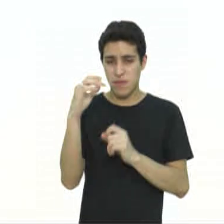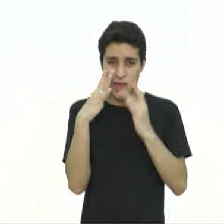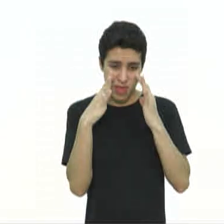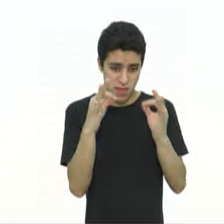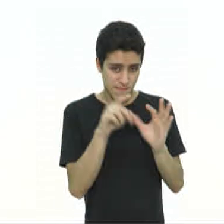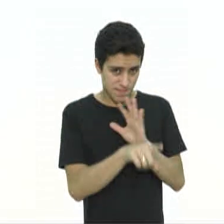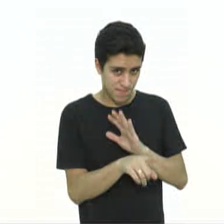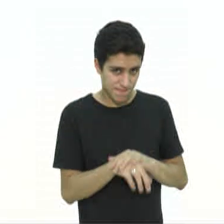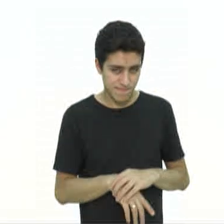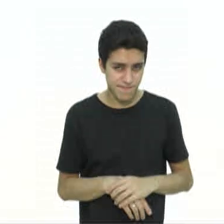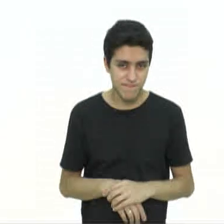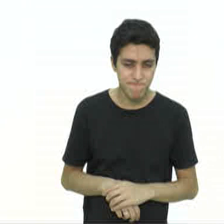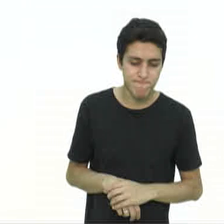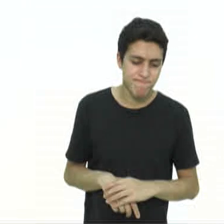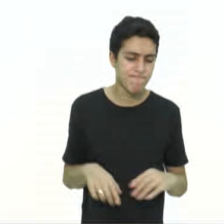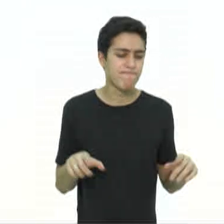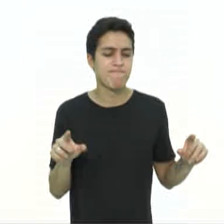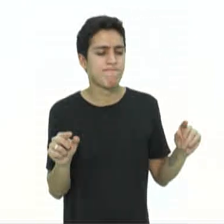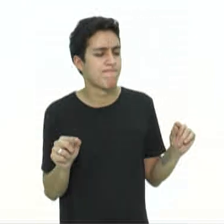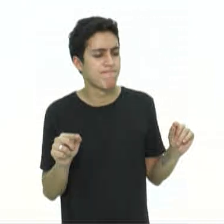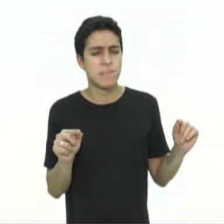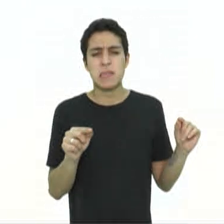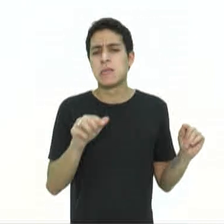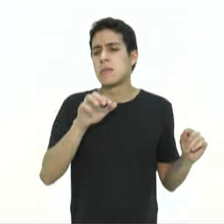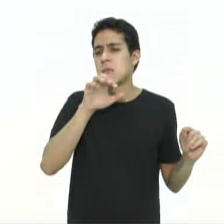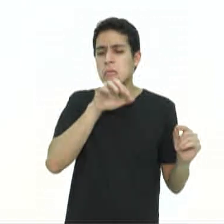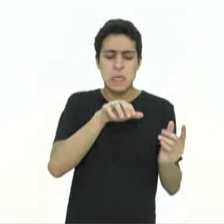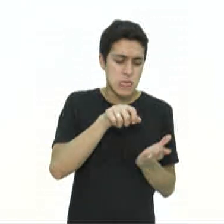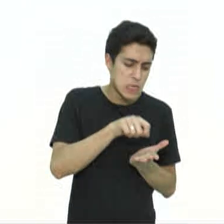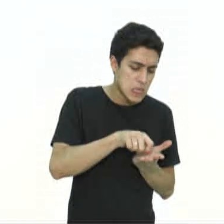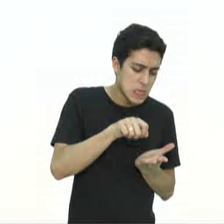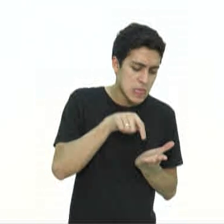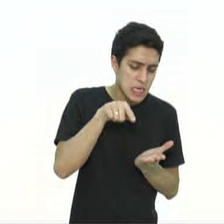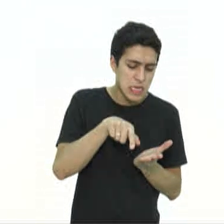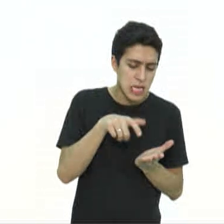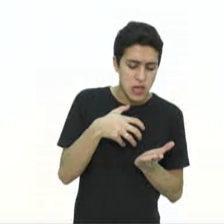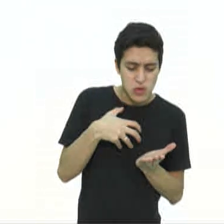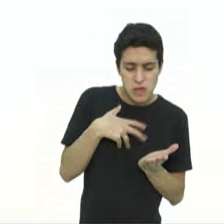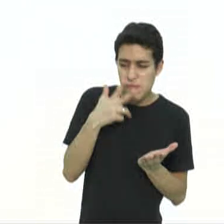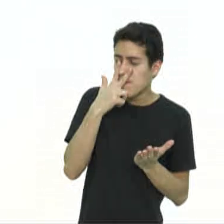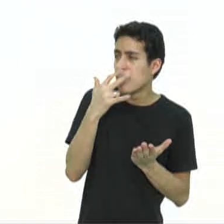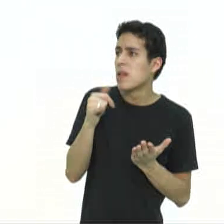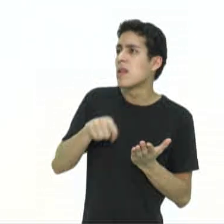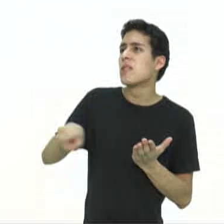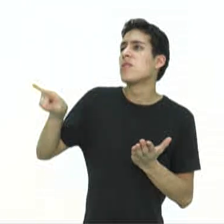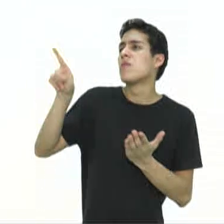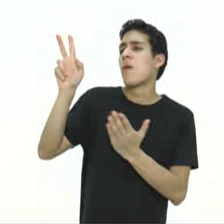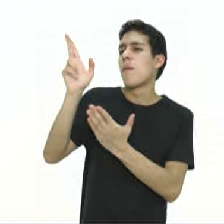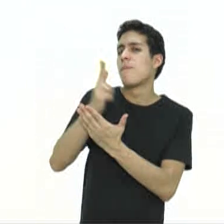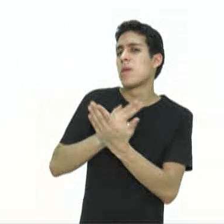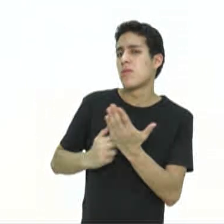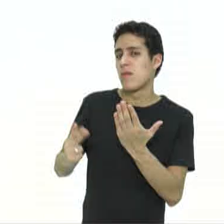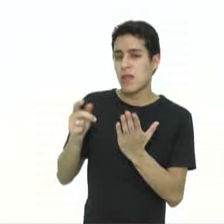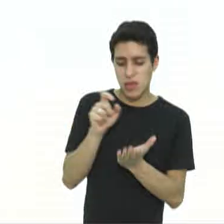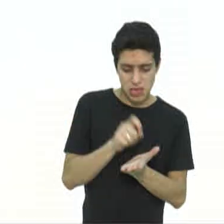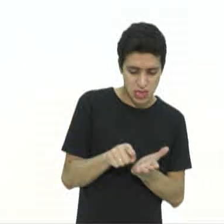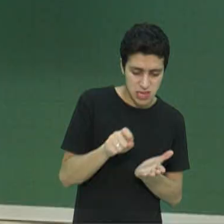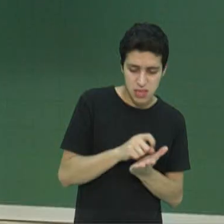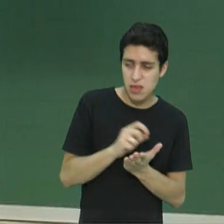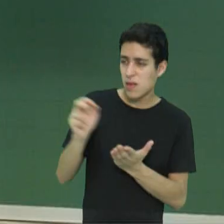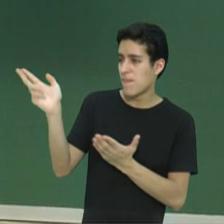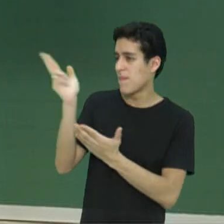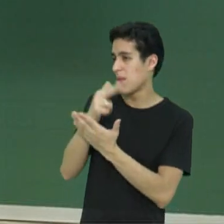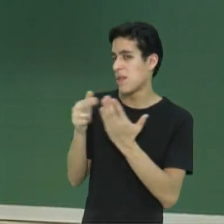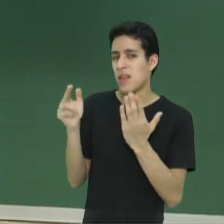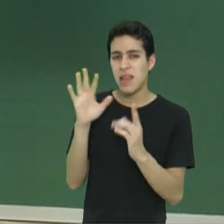questão. O que é terrível na escrita é sua semelhança com a pintura. Olhem só, escrita,